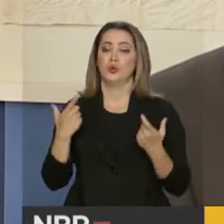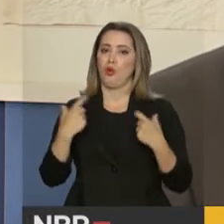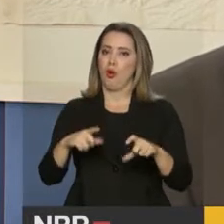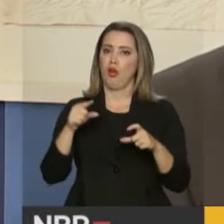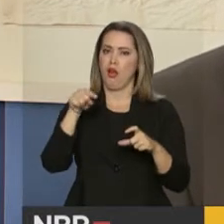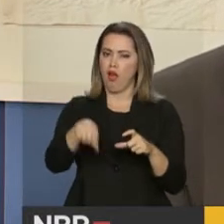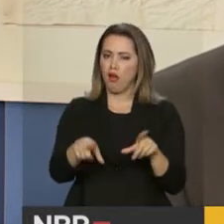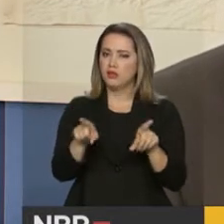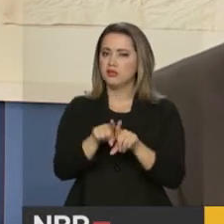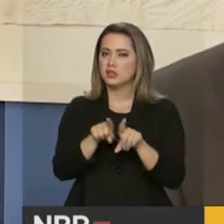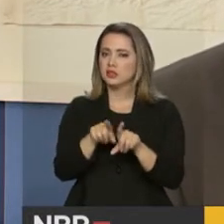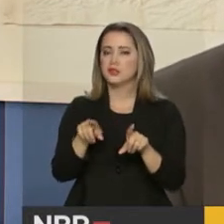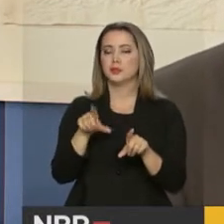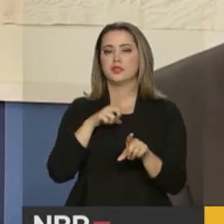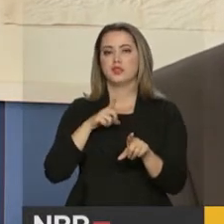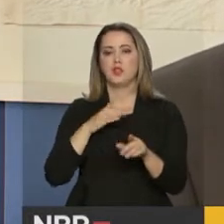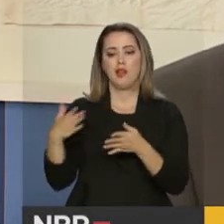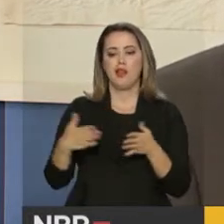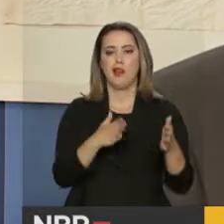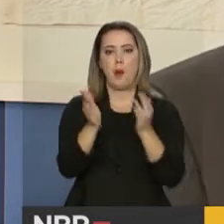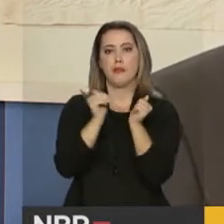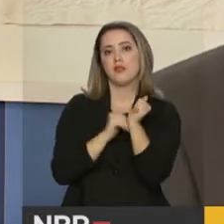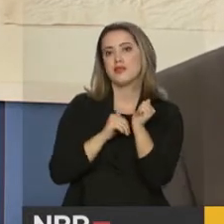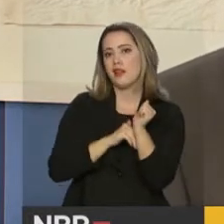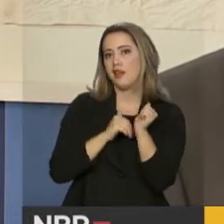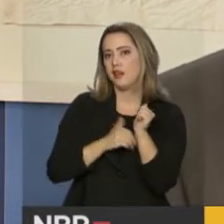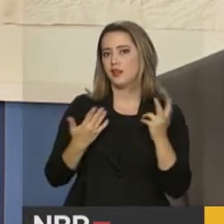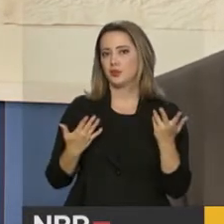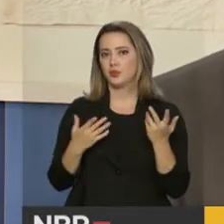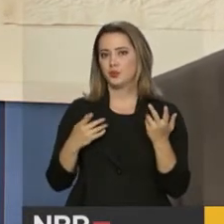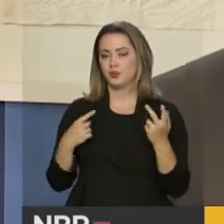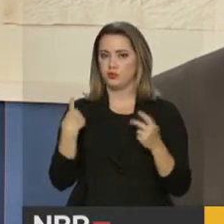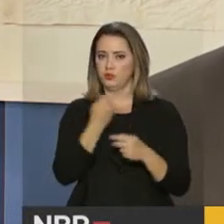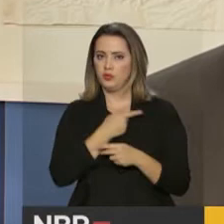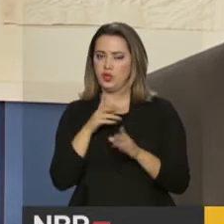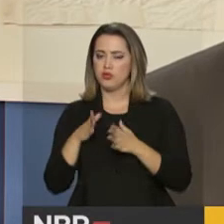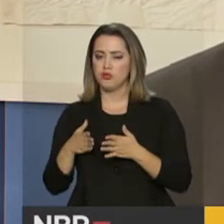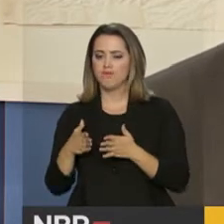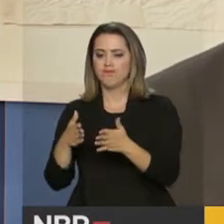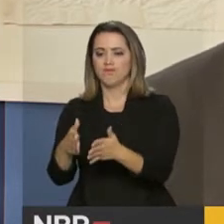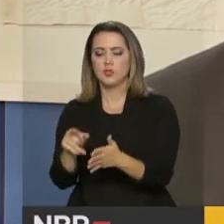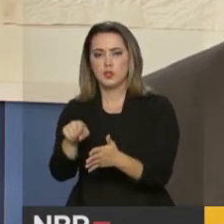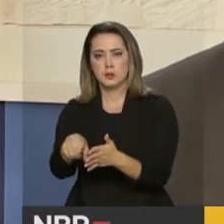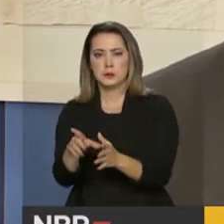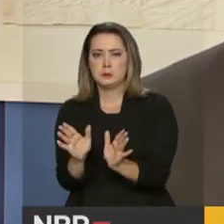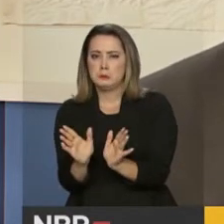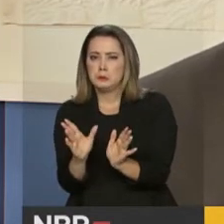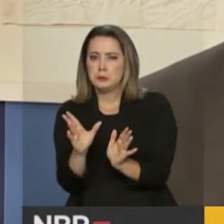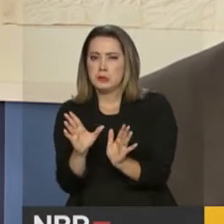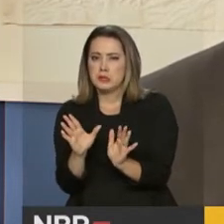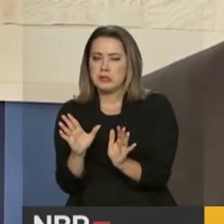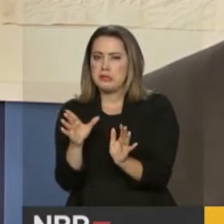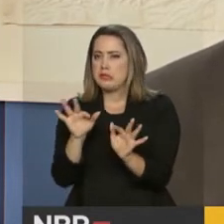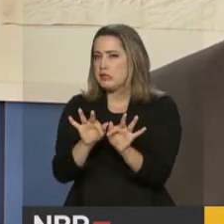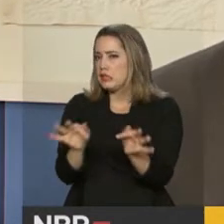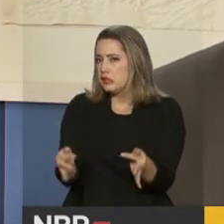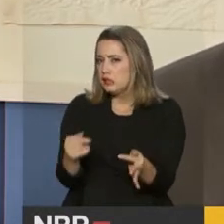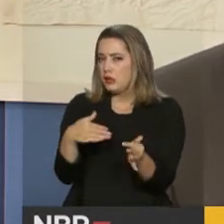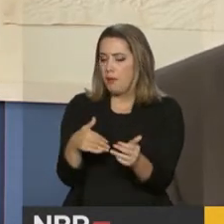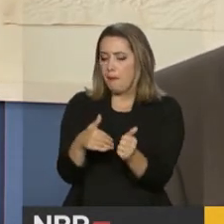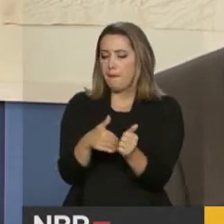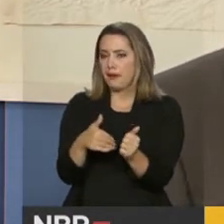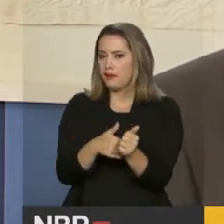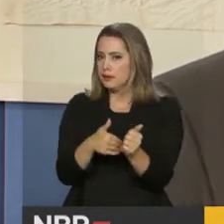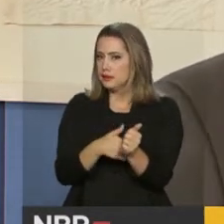esse aqui tem uma série de caminhos secretos. E a gente tem uma entrada muito discreta por onde entra